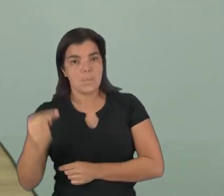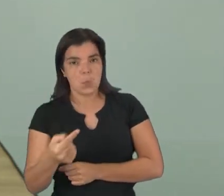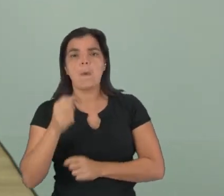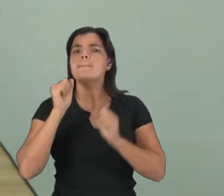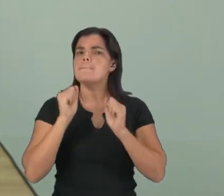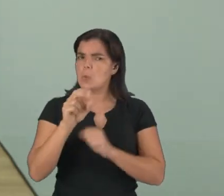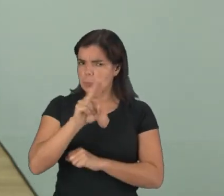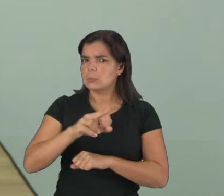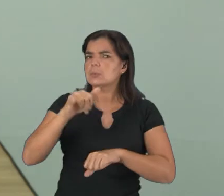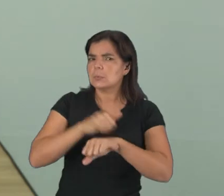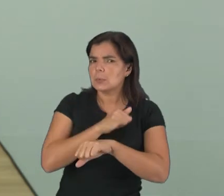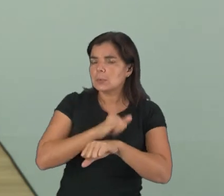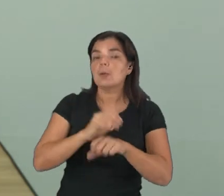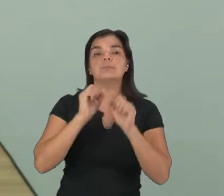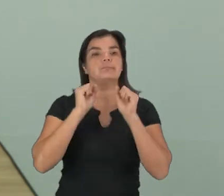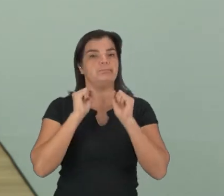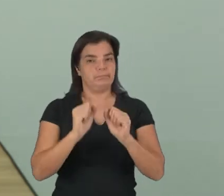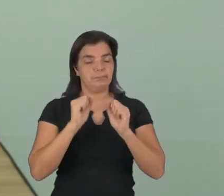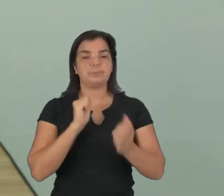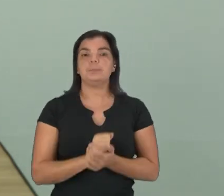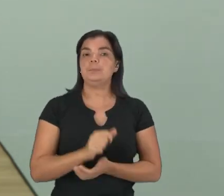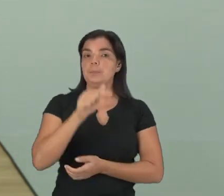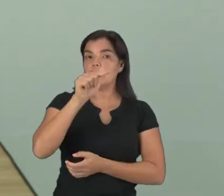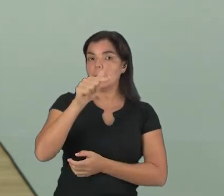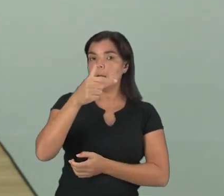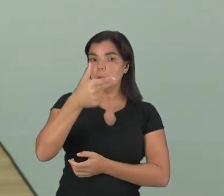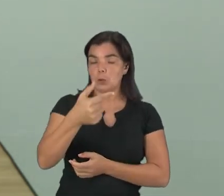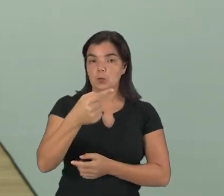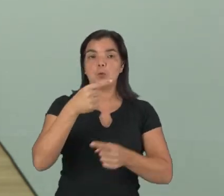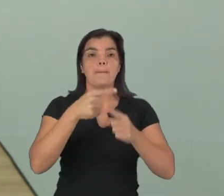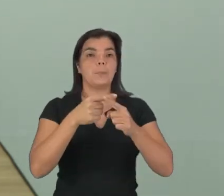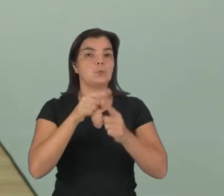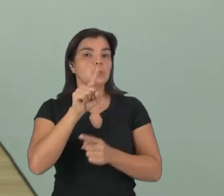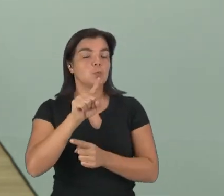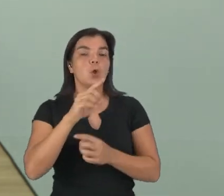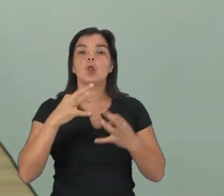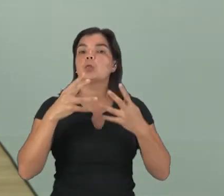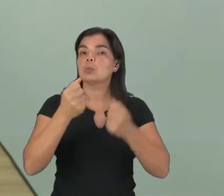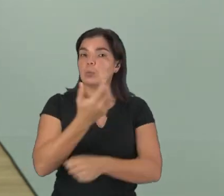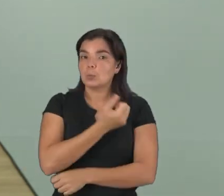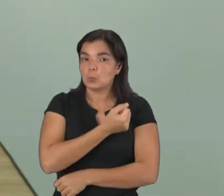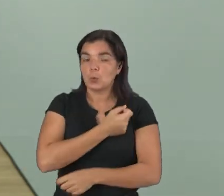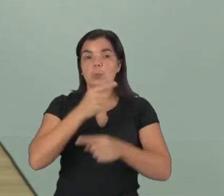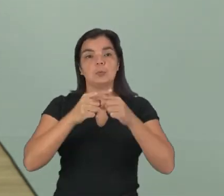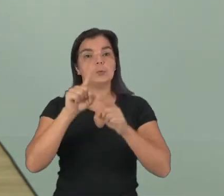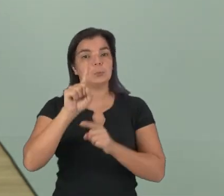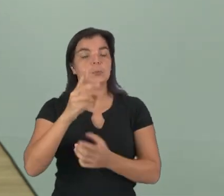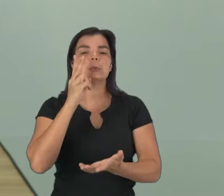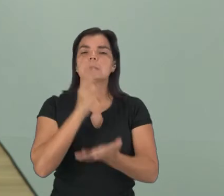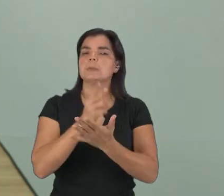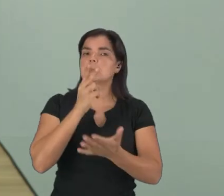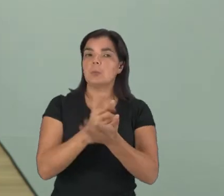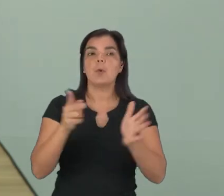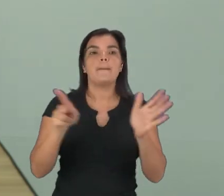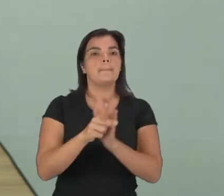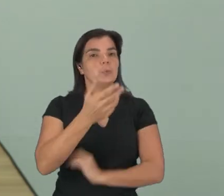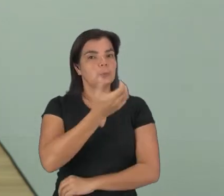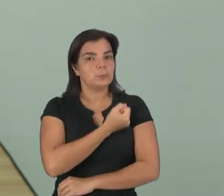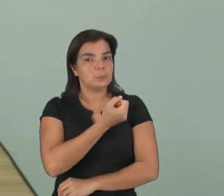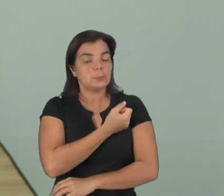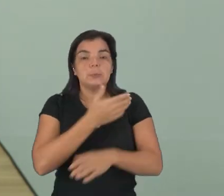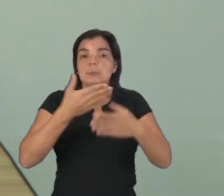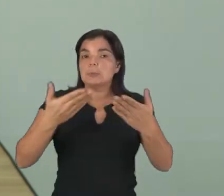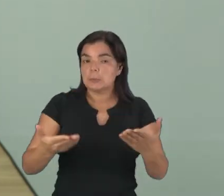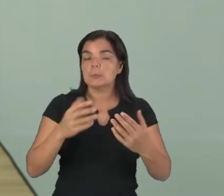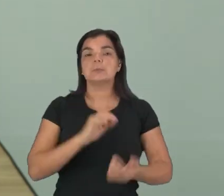estratégia? Pode. Você pega 72 multiplicado por 1, todo número multiplicado por 1 sempre vai ser o próprio número.